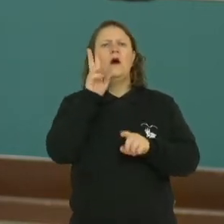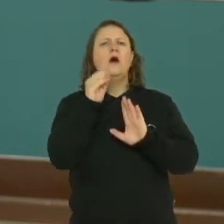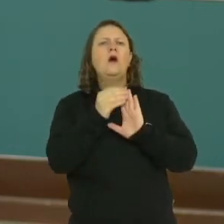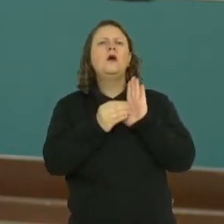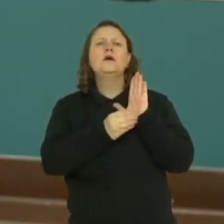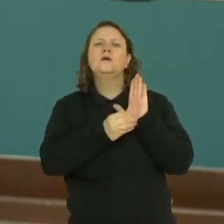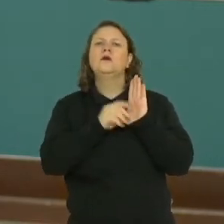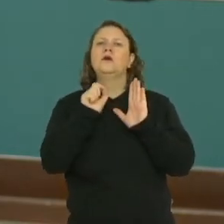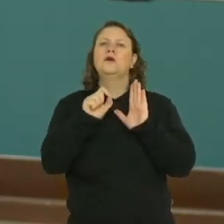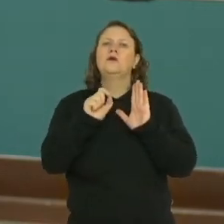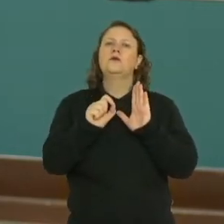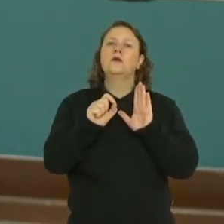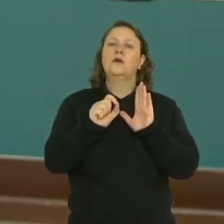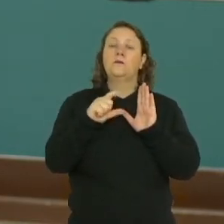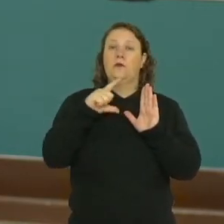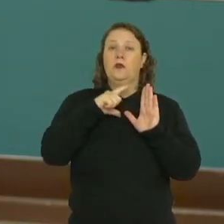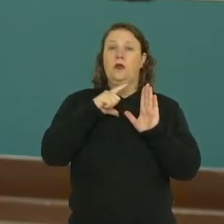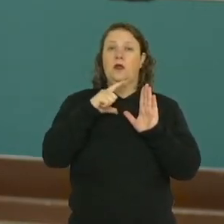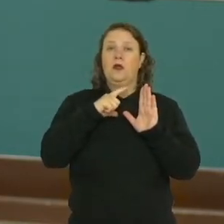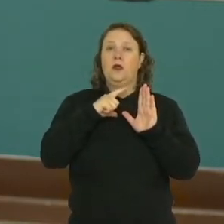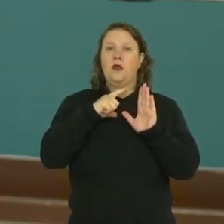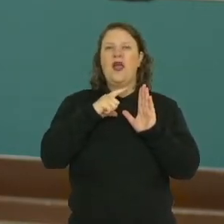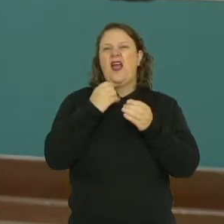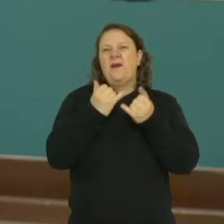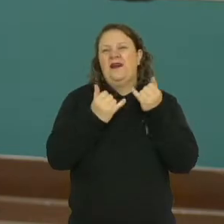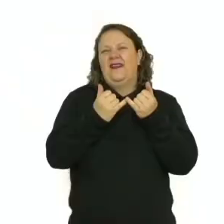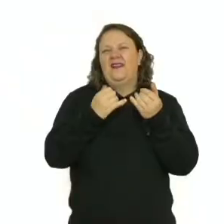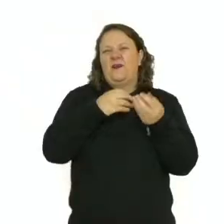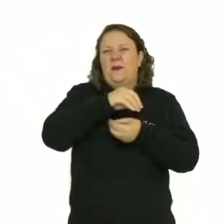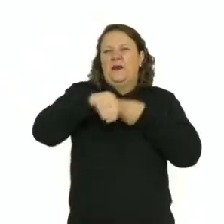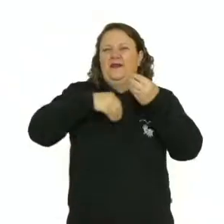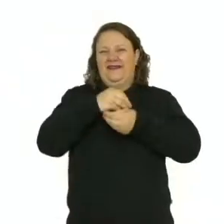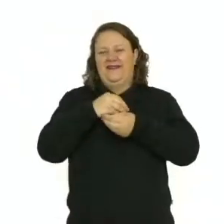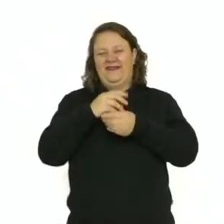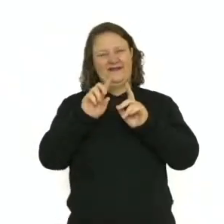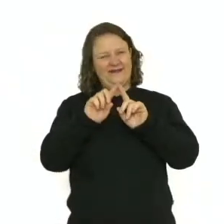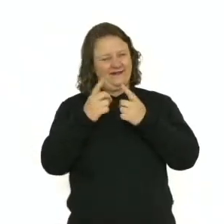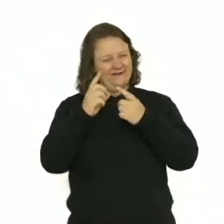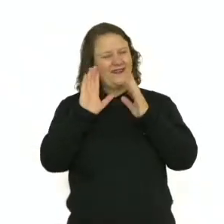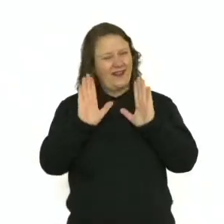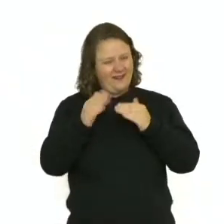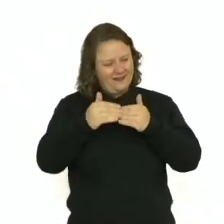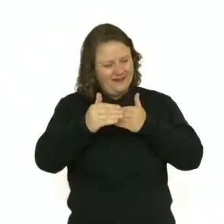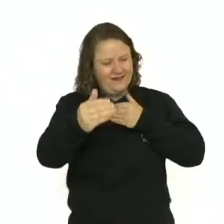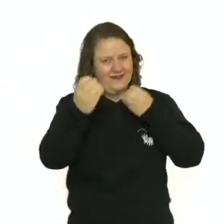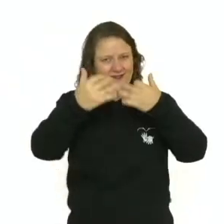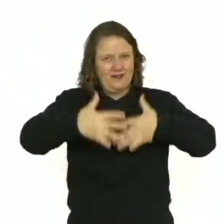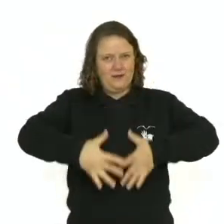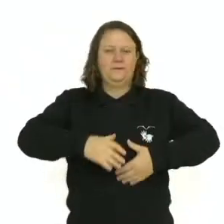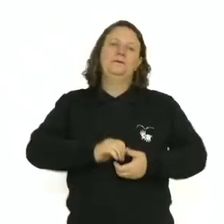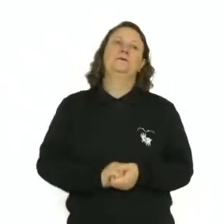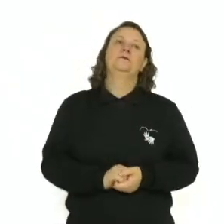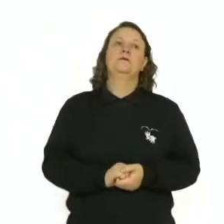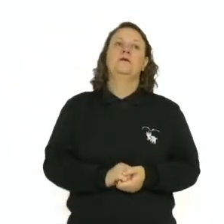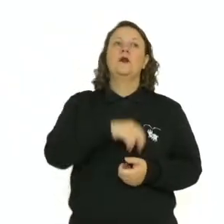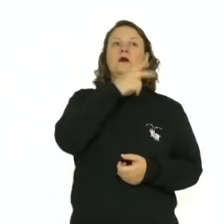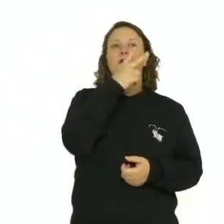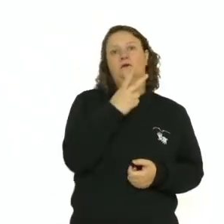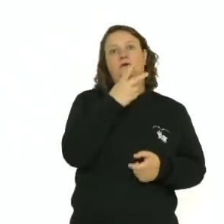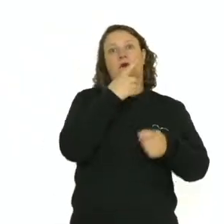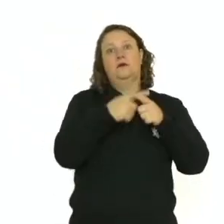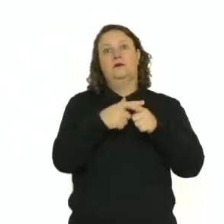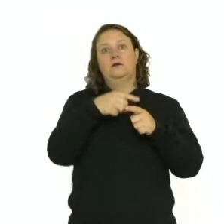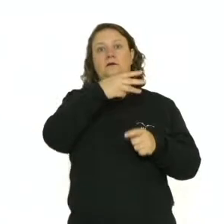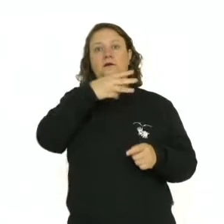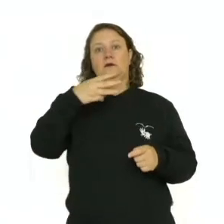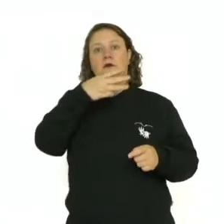quando a gente faz uma salada e mistura tudo. Vamos lá! Quando a gente faz 2 vezes 342,